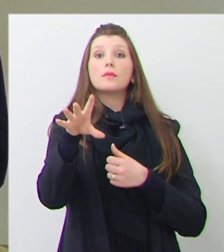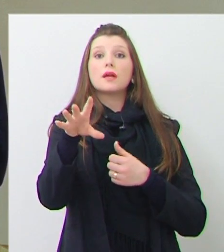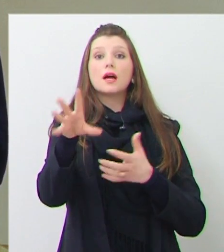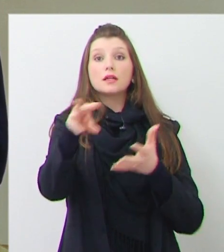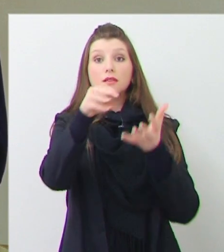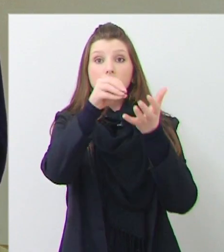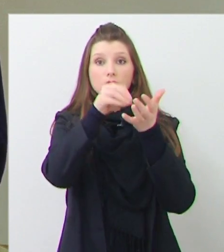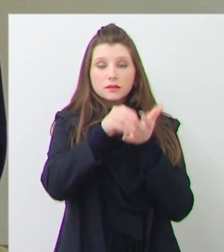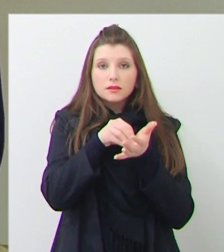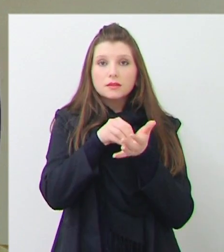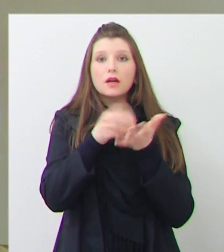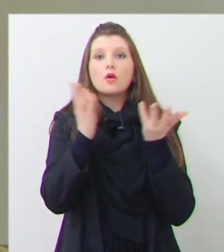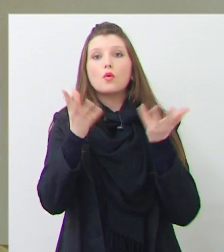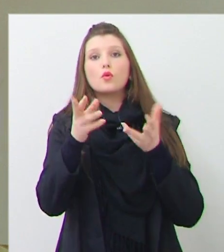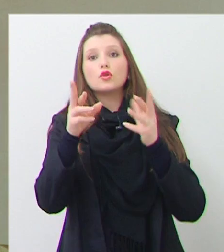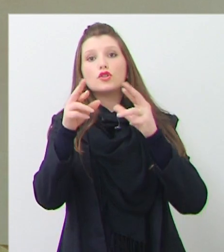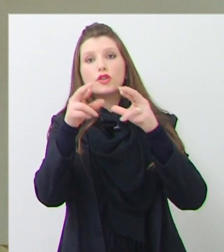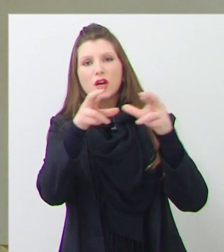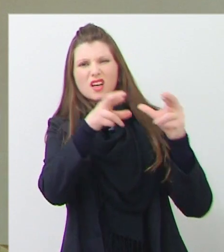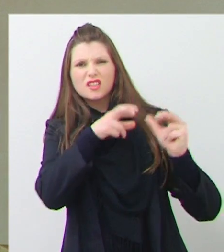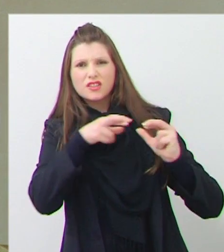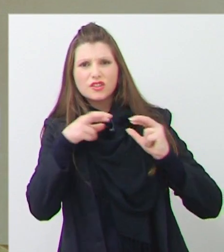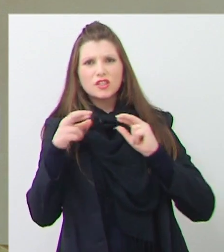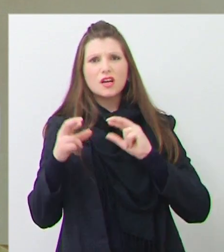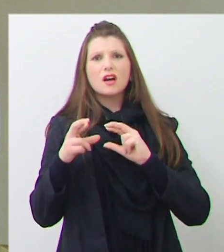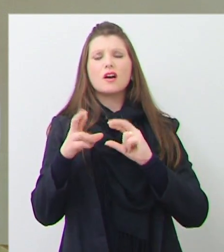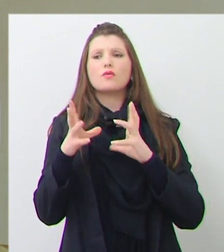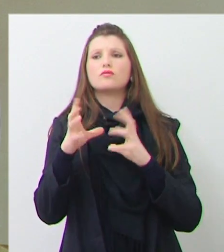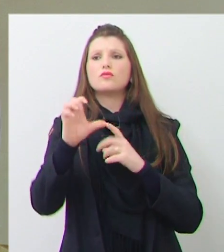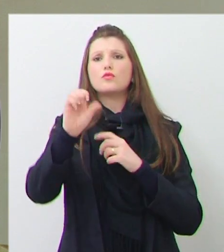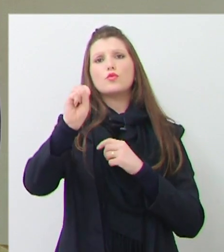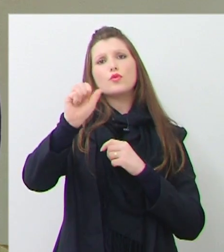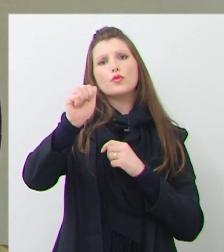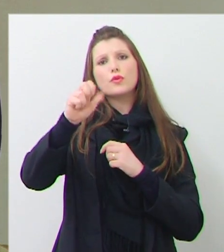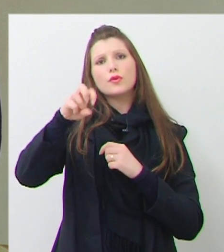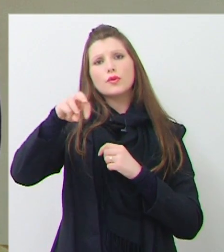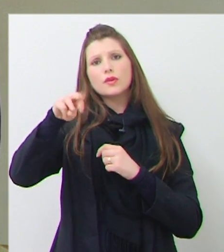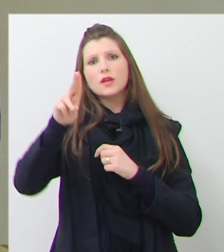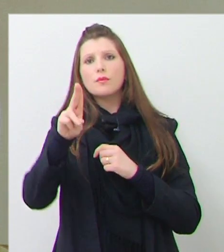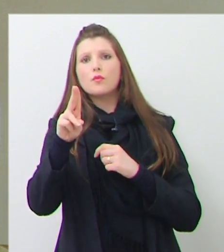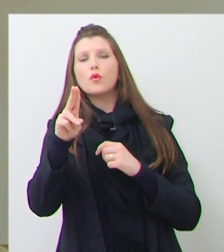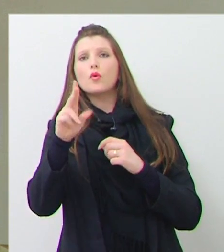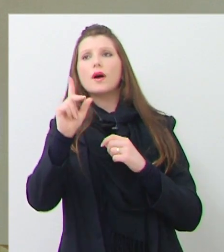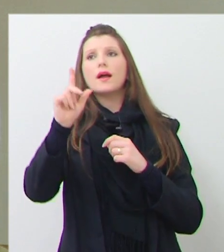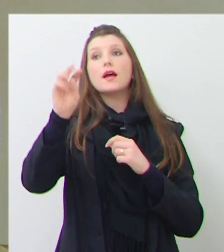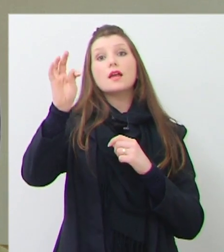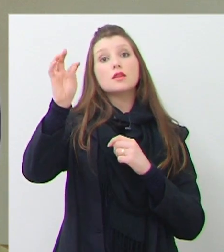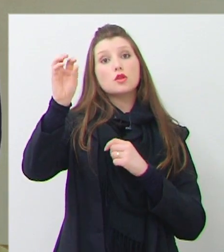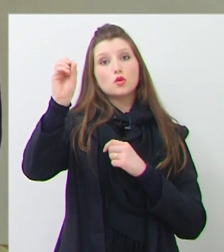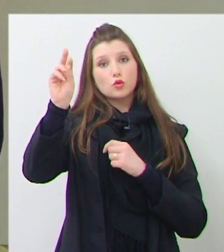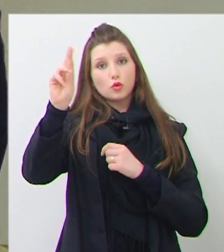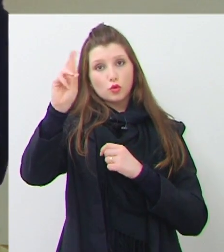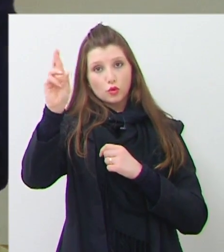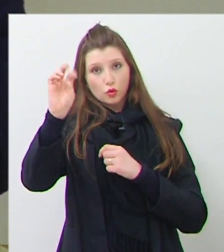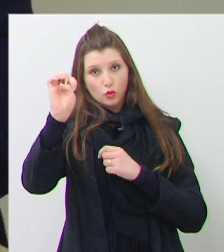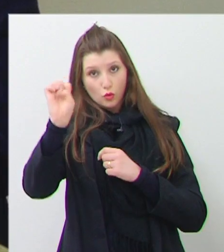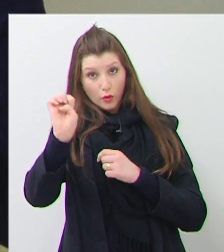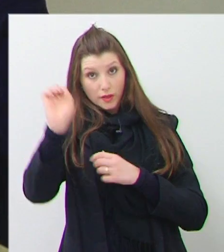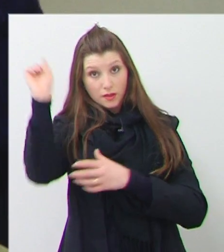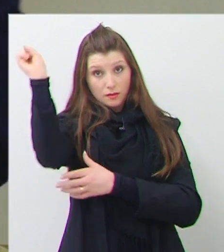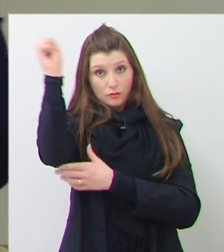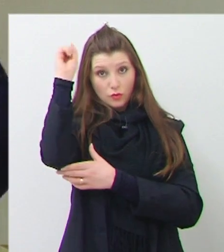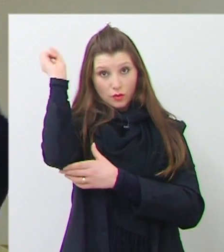hoje a região, o SAMU aqui atende uma macro-região que é de Passo de Torres até Imbituba. E além de